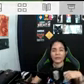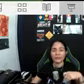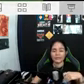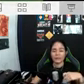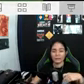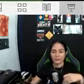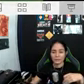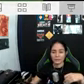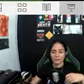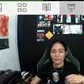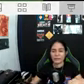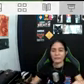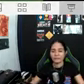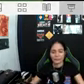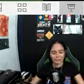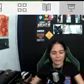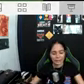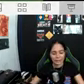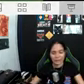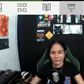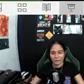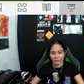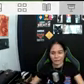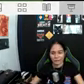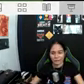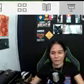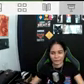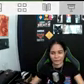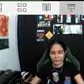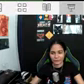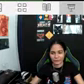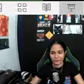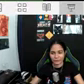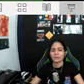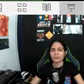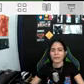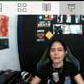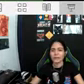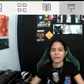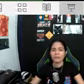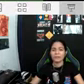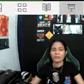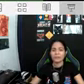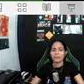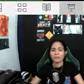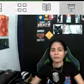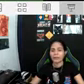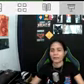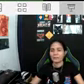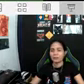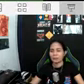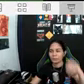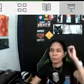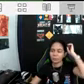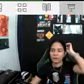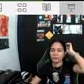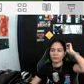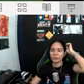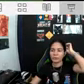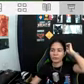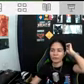que eles não traziam ali, de fato, a realidade. E quando a gente fala de variação